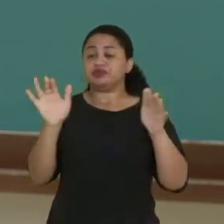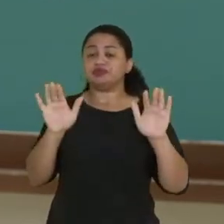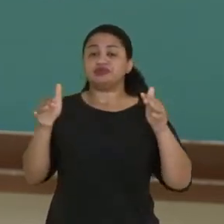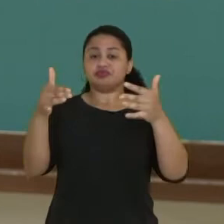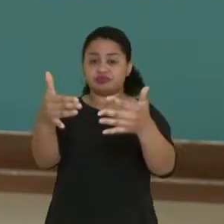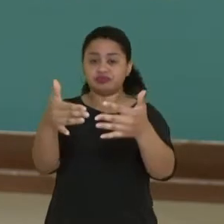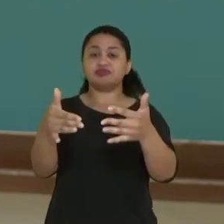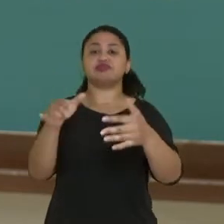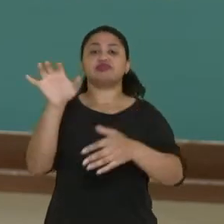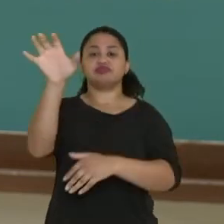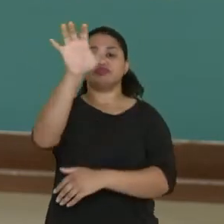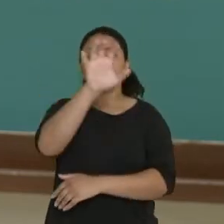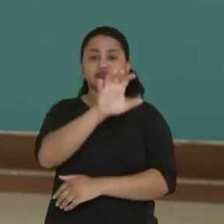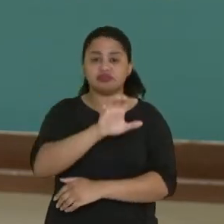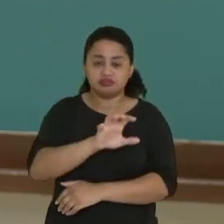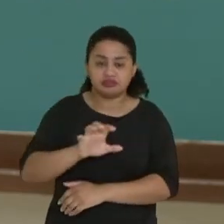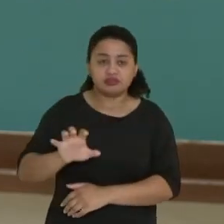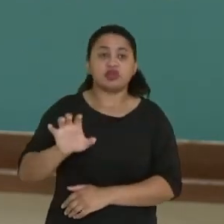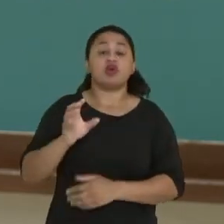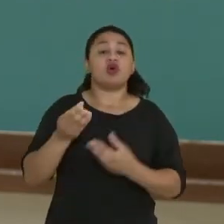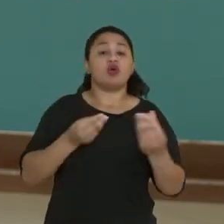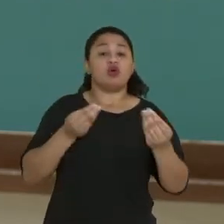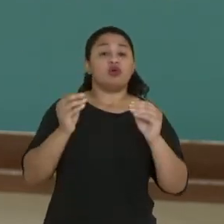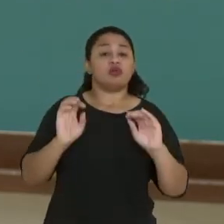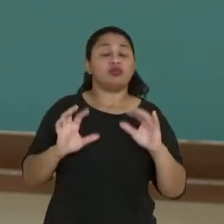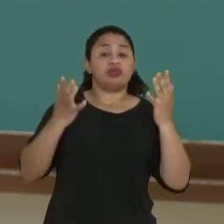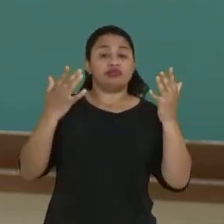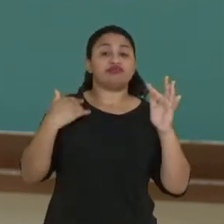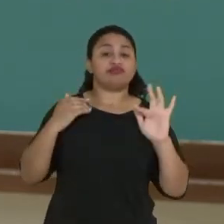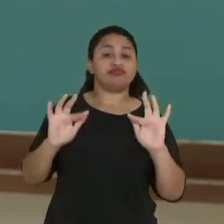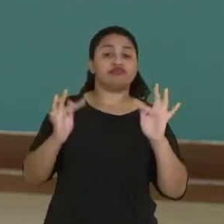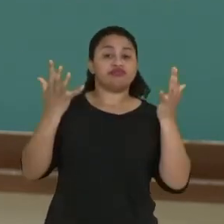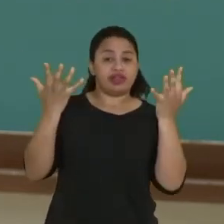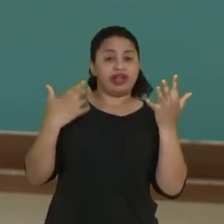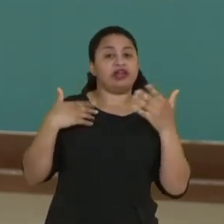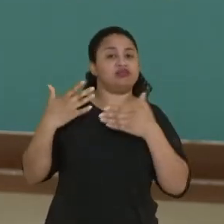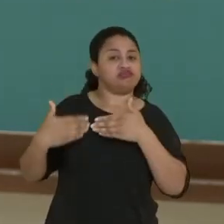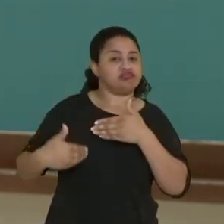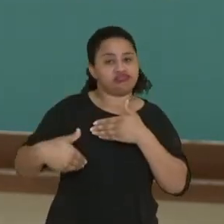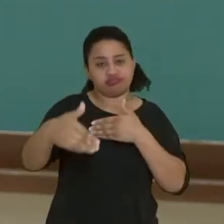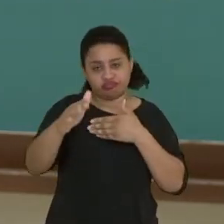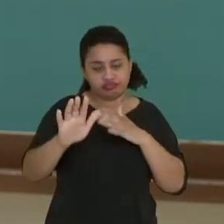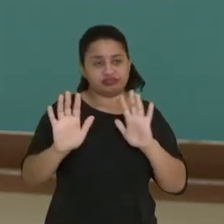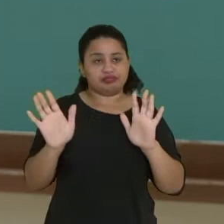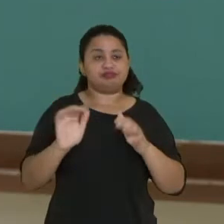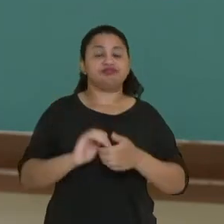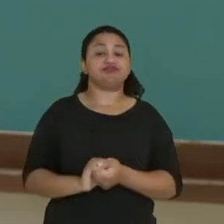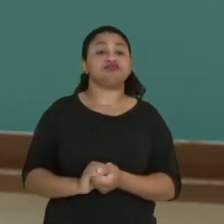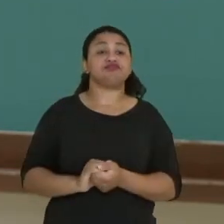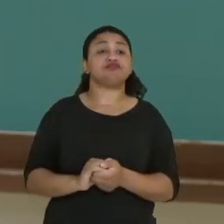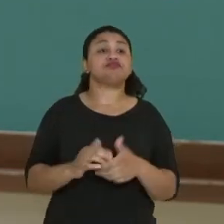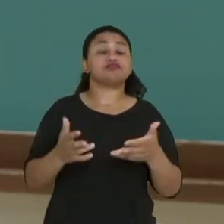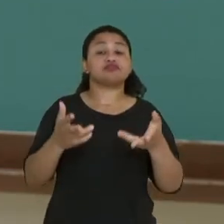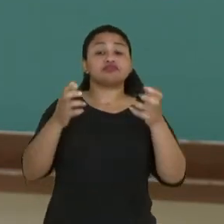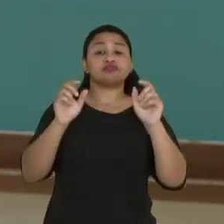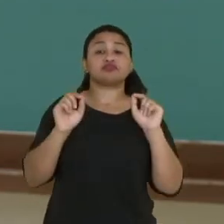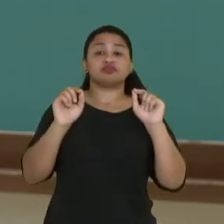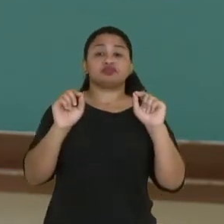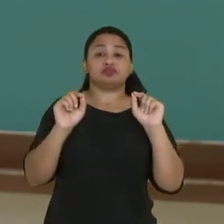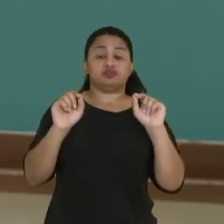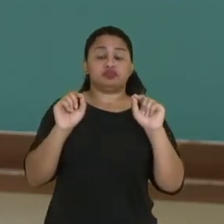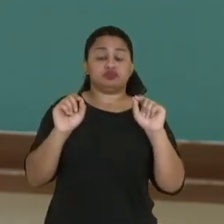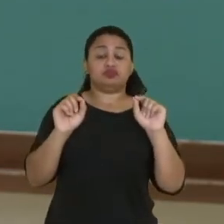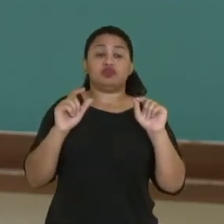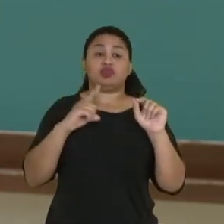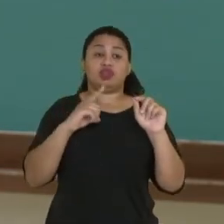daquela região, como que ocorre aquele festival e assim por diante, tá? Olha lá, então acompanha aqui,